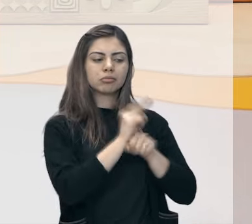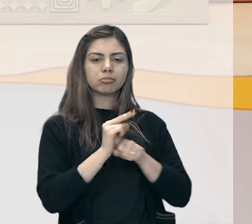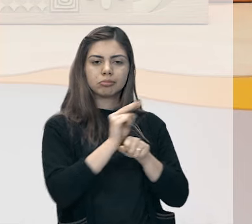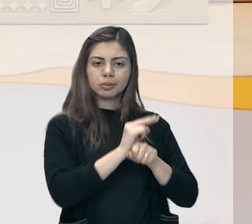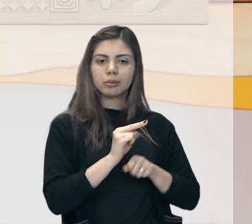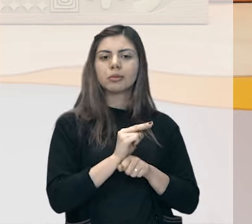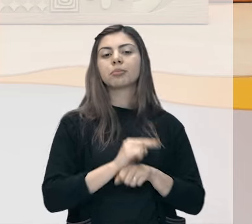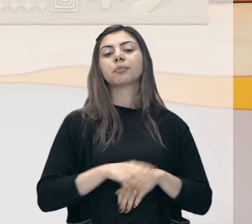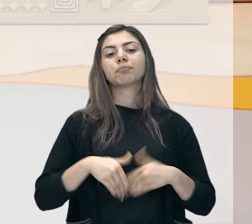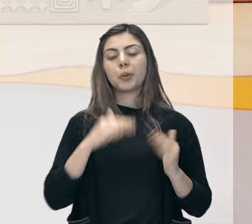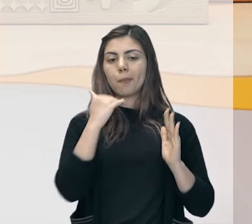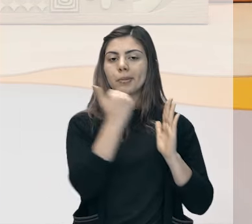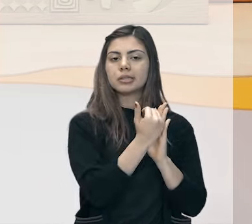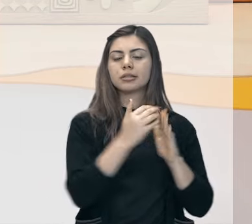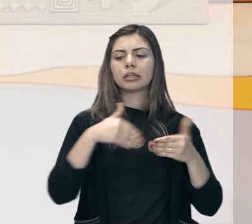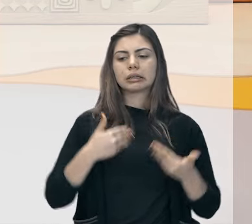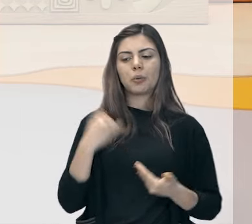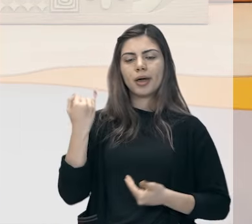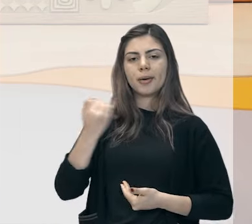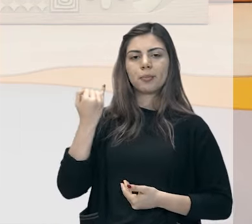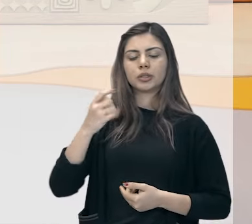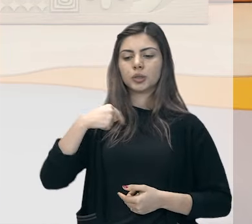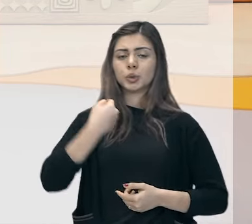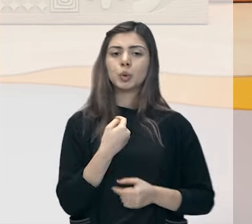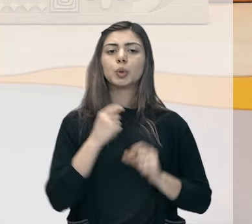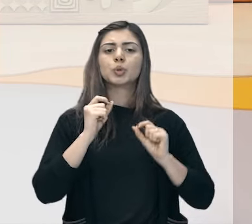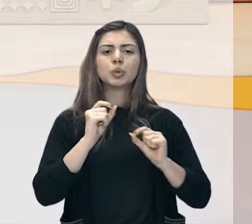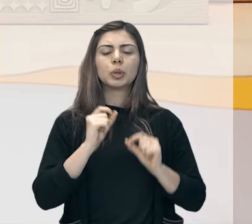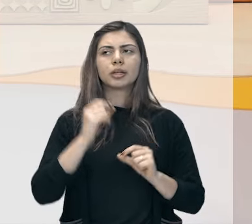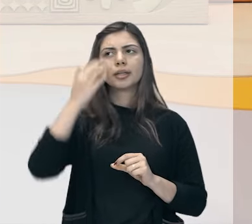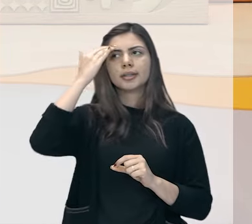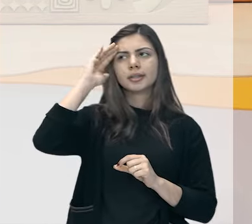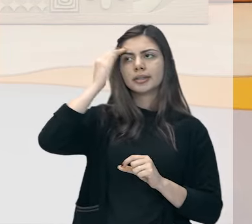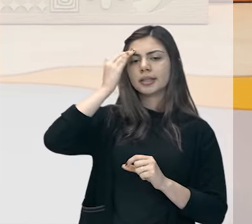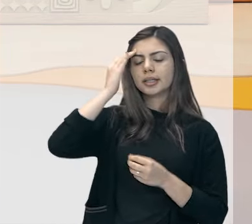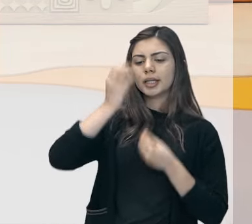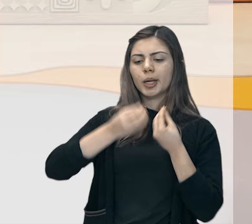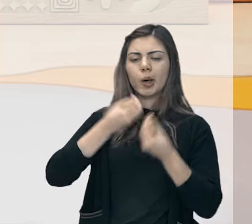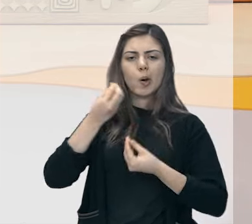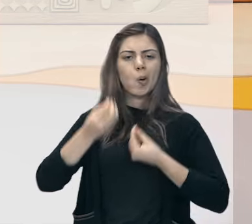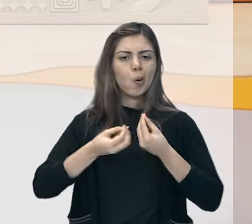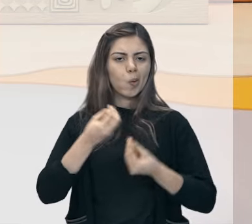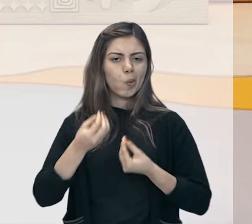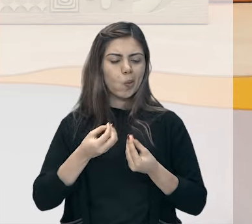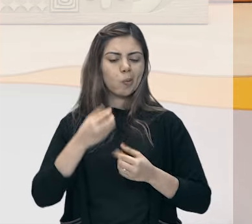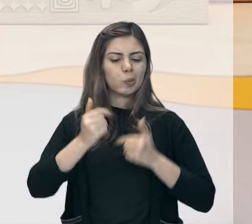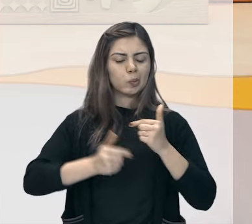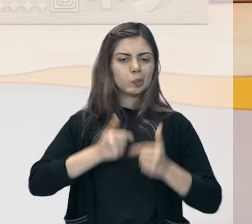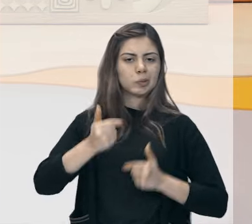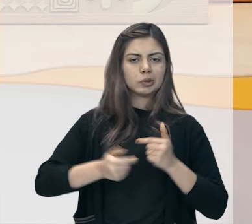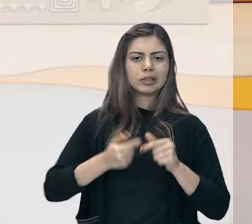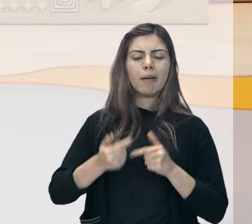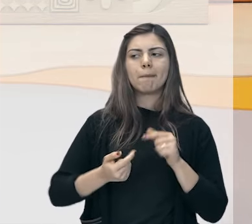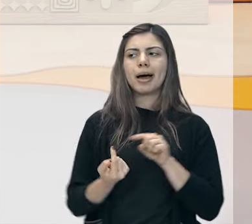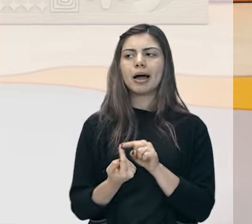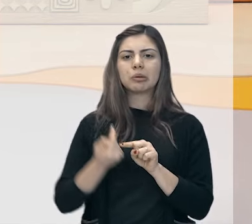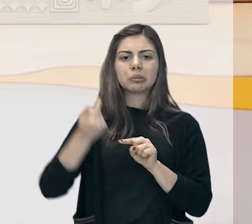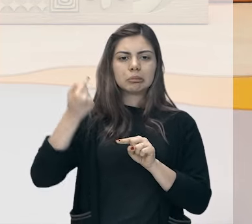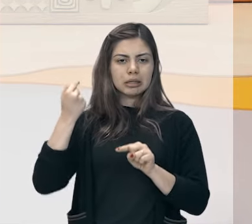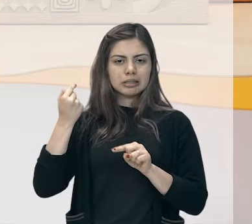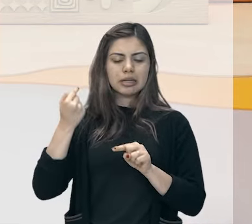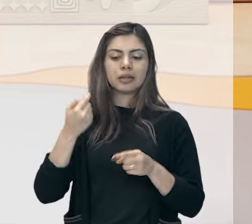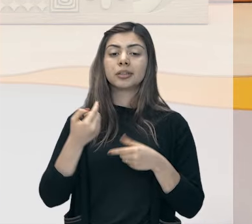trabalhadores, por isso é importante continuar entendendo, por isso que é importante a gente entenda como é